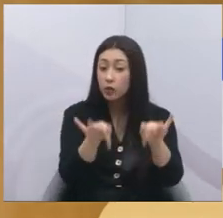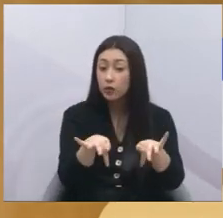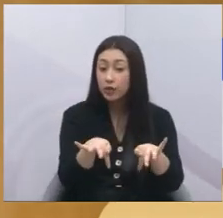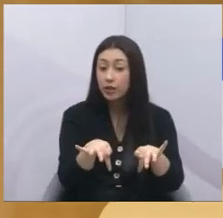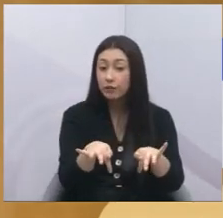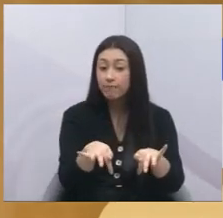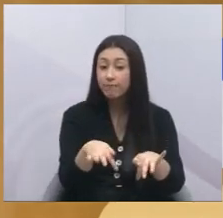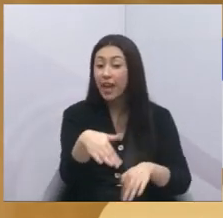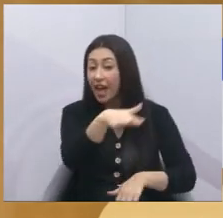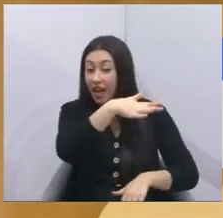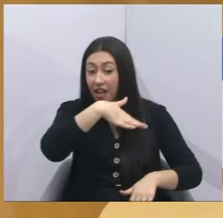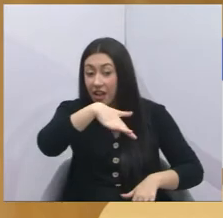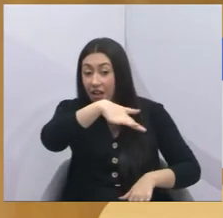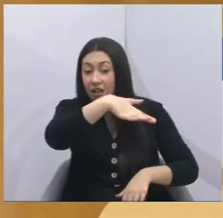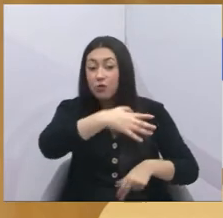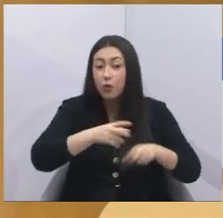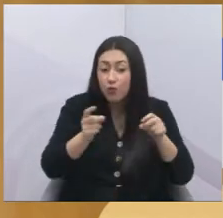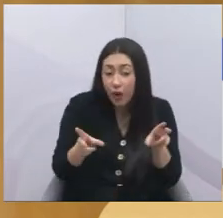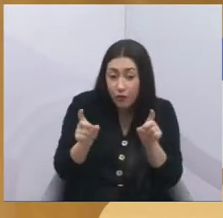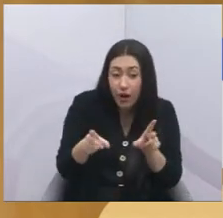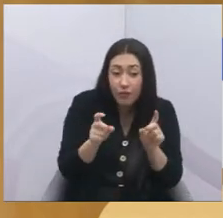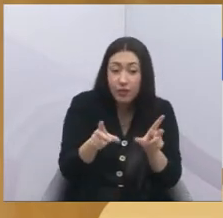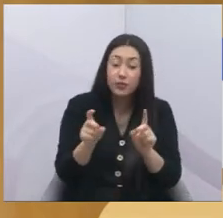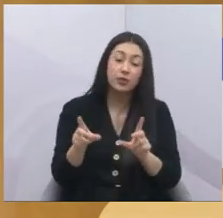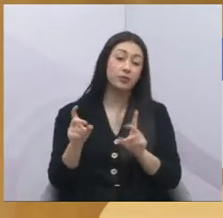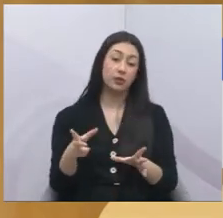vendem. Não entendo